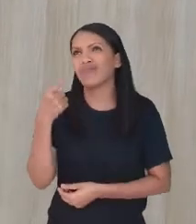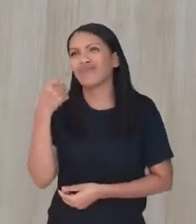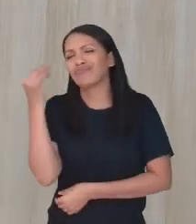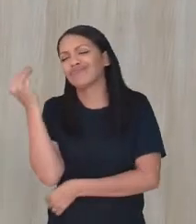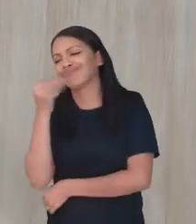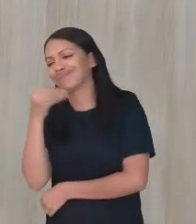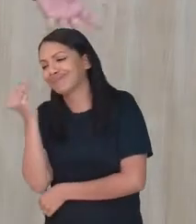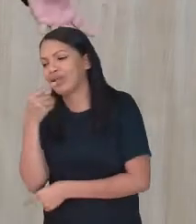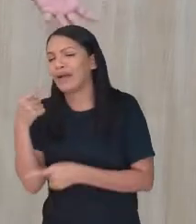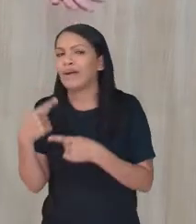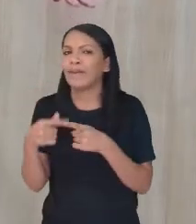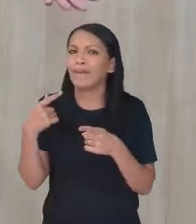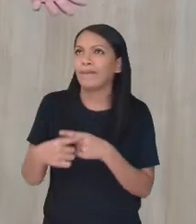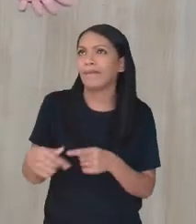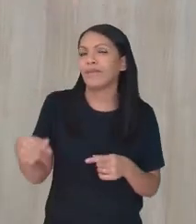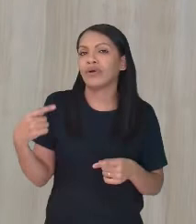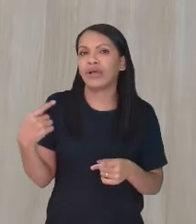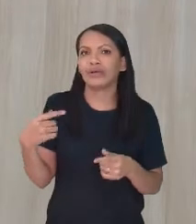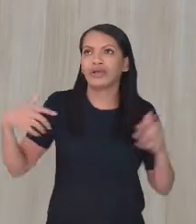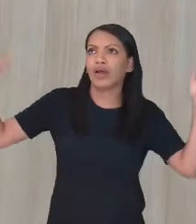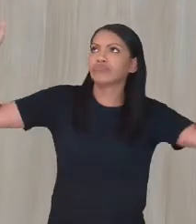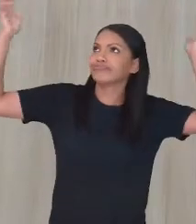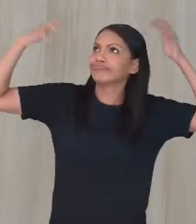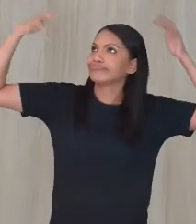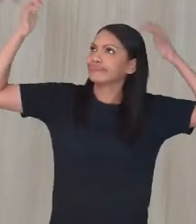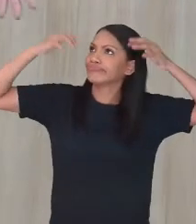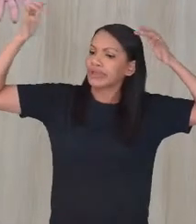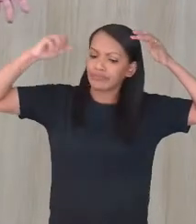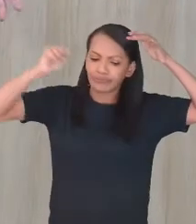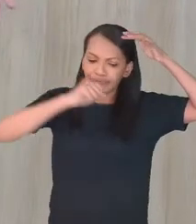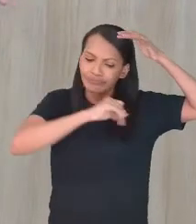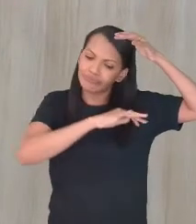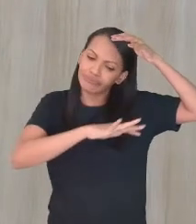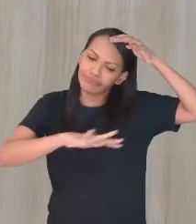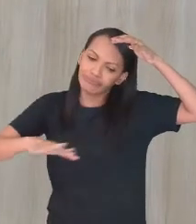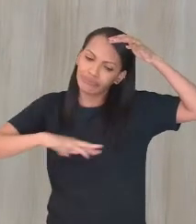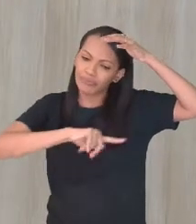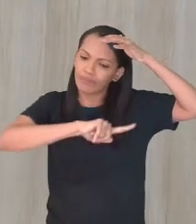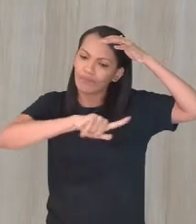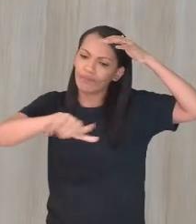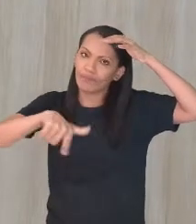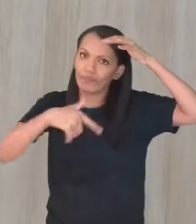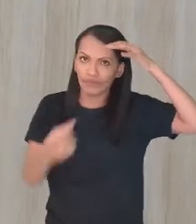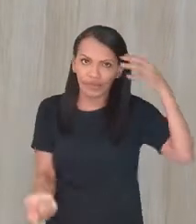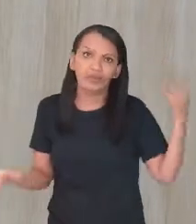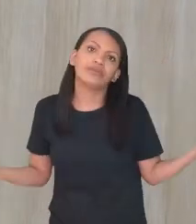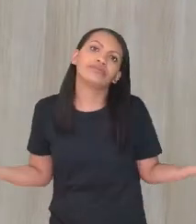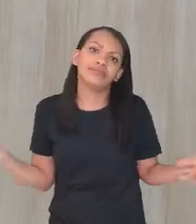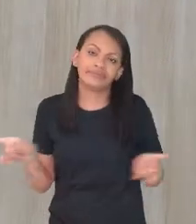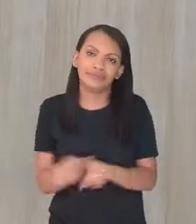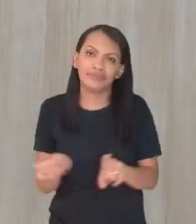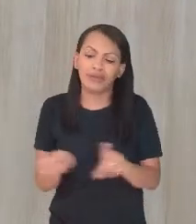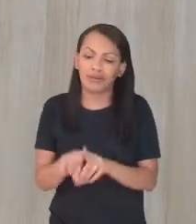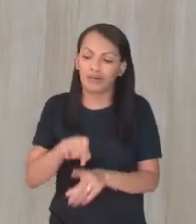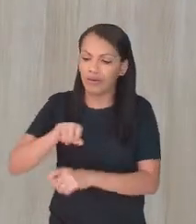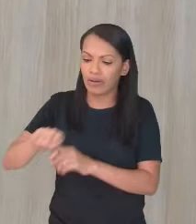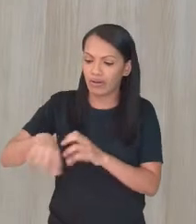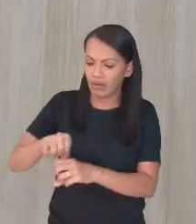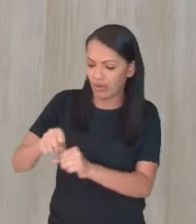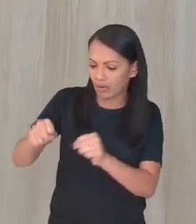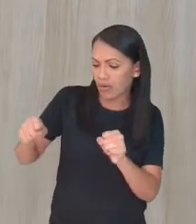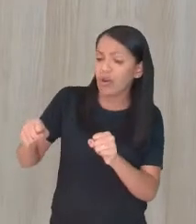Porque poderia chover e apagar os riscos que eles fizeram aí no chão. Os nós poderiam